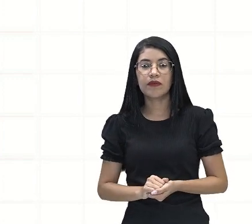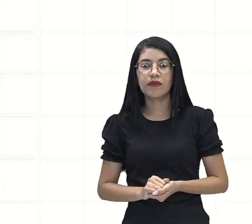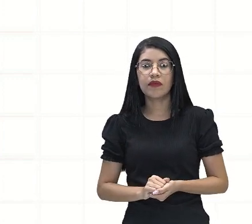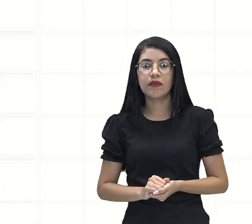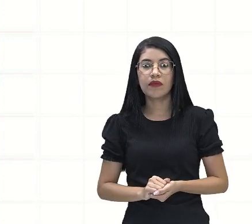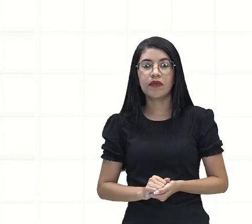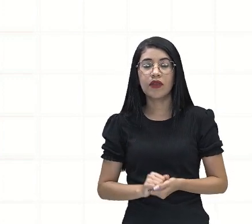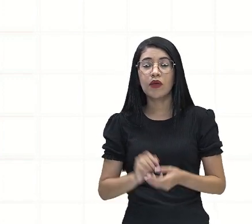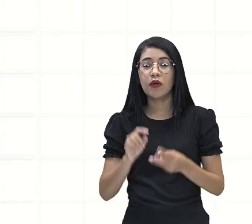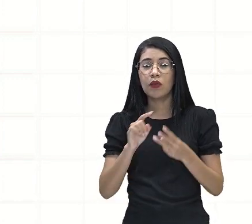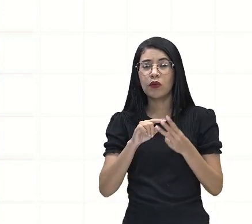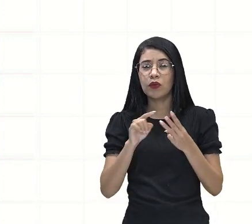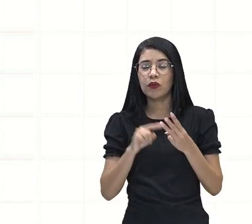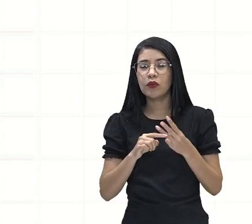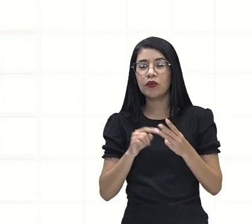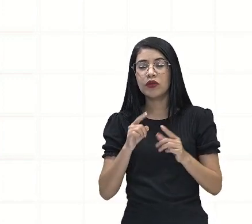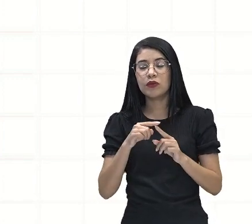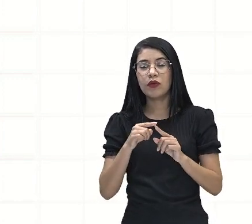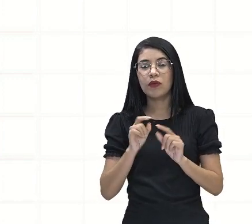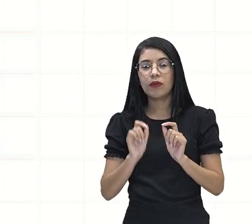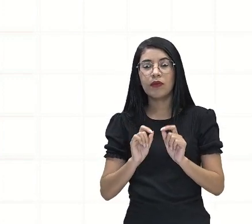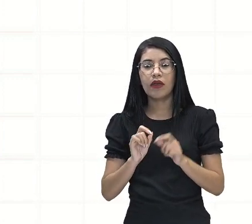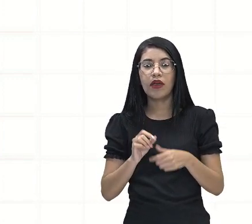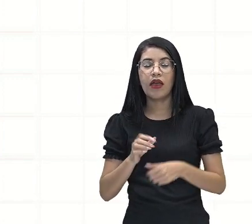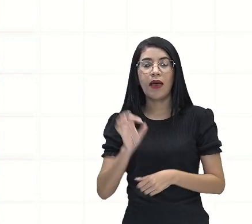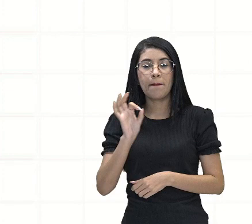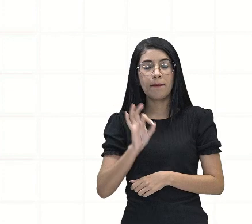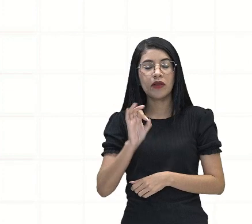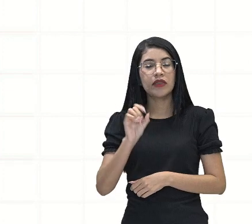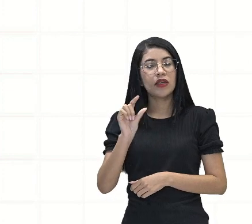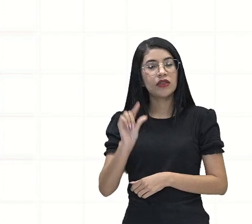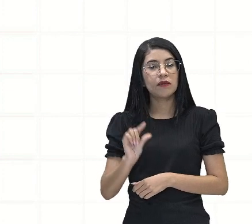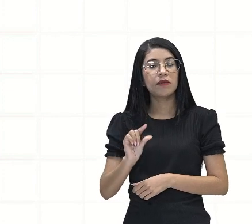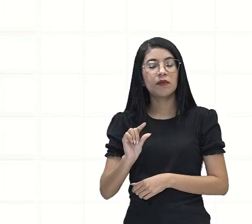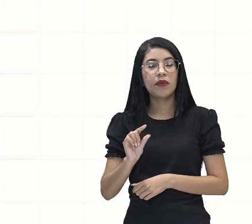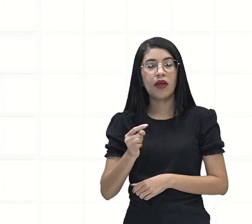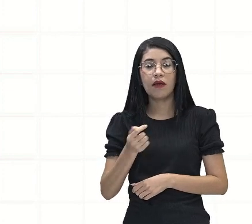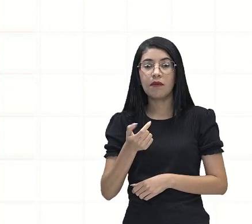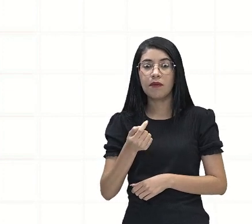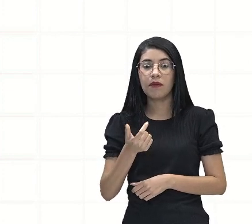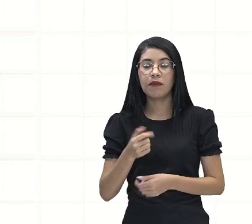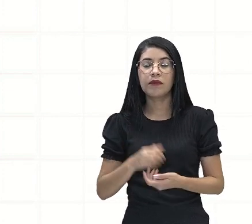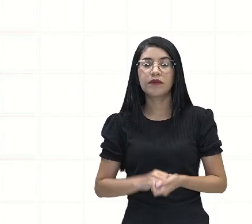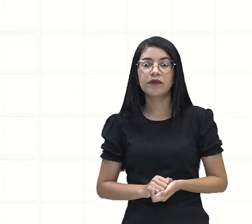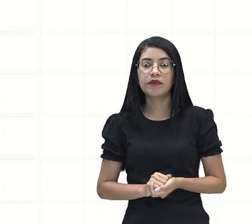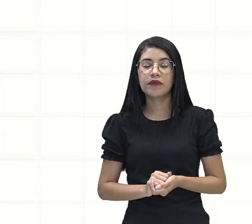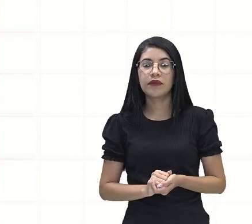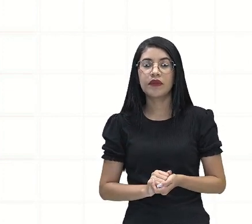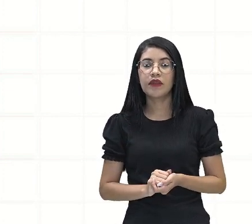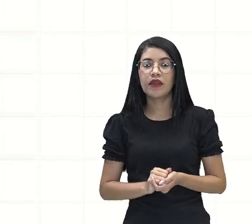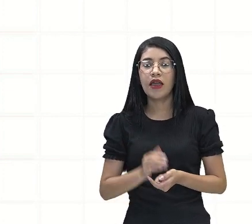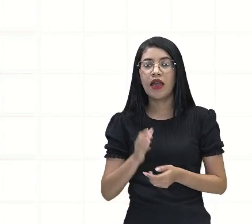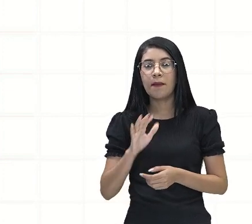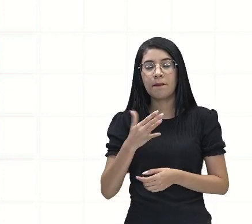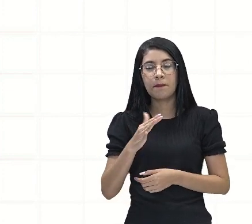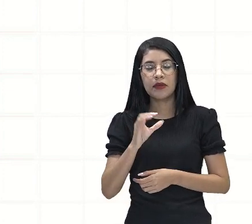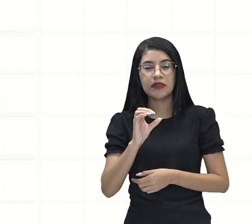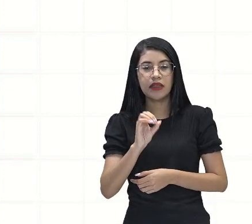os outros tipos já é um percentual menor entre eh de aproximadamente